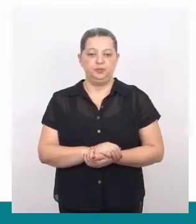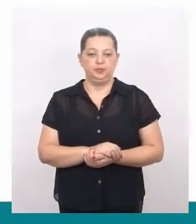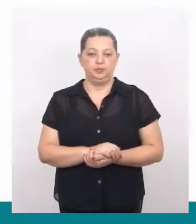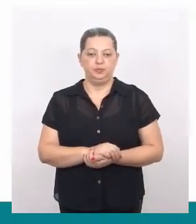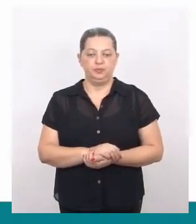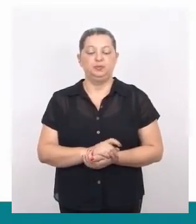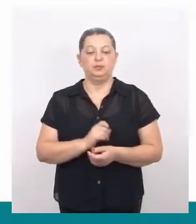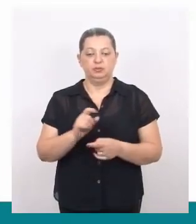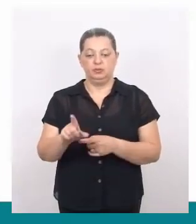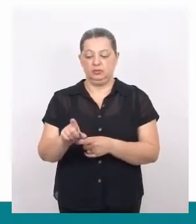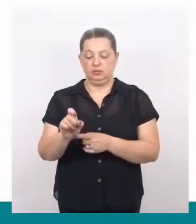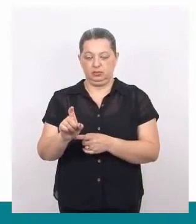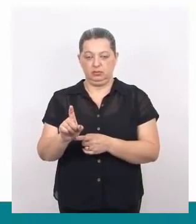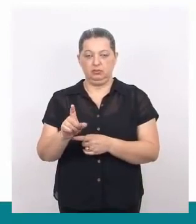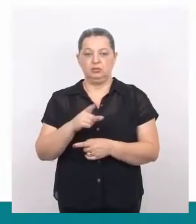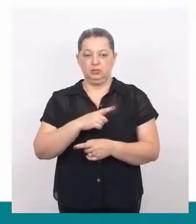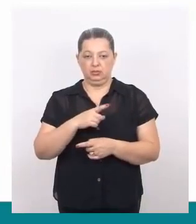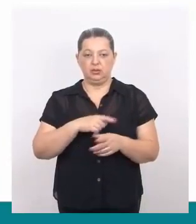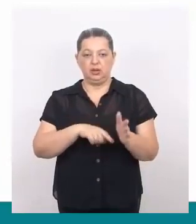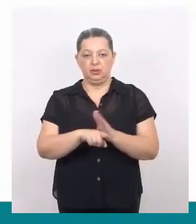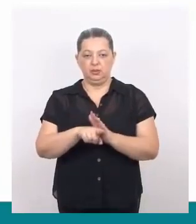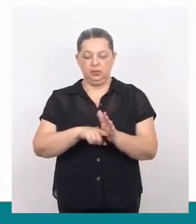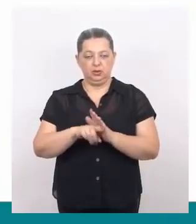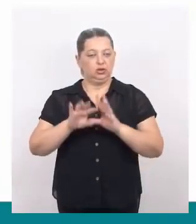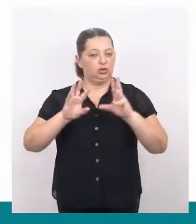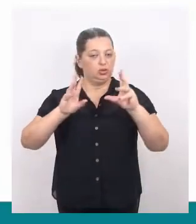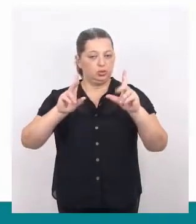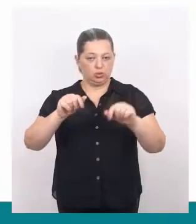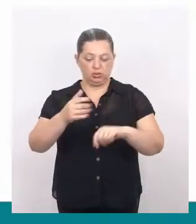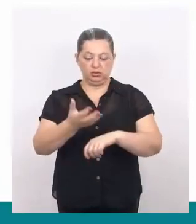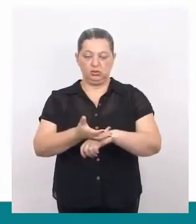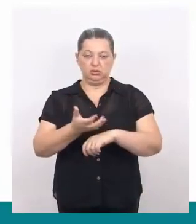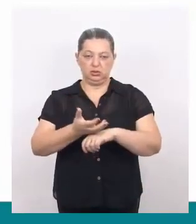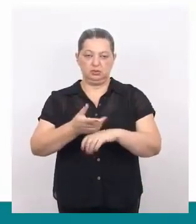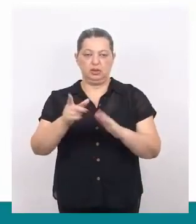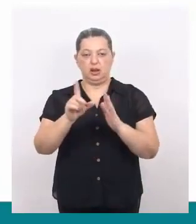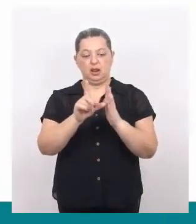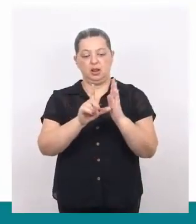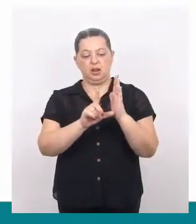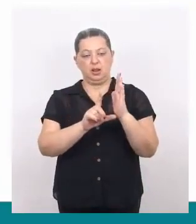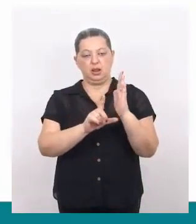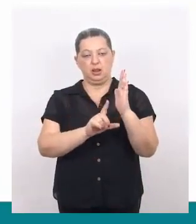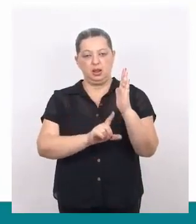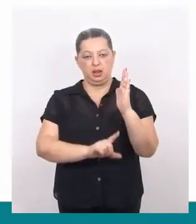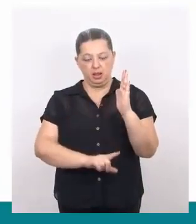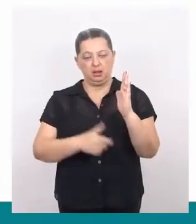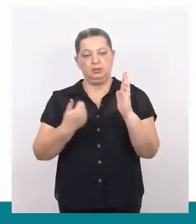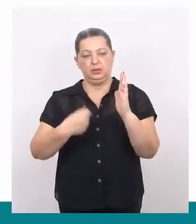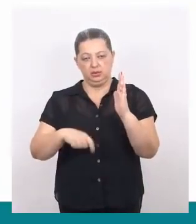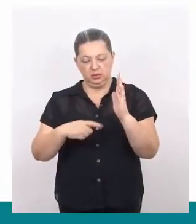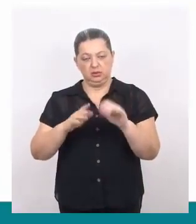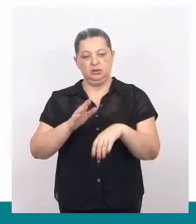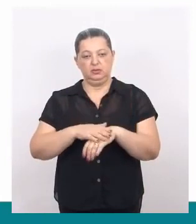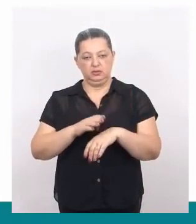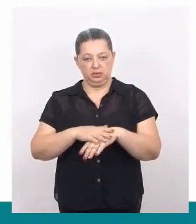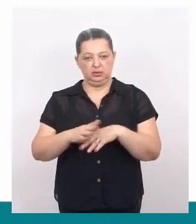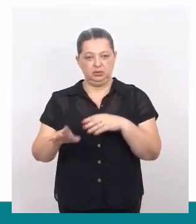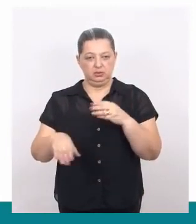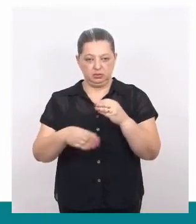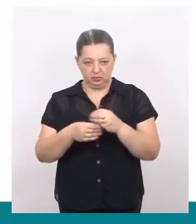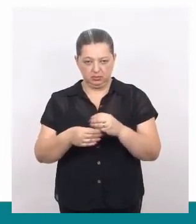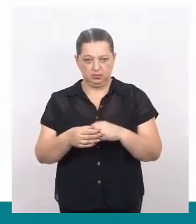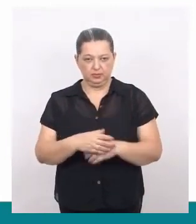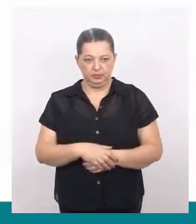Quando ele clicar ali em pesquisar, vai vir todas as disciplinas disponíveis que ele precisa realizar a atribuição e que estão com saldo para